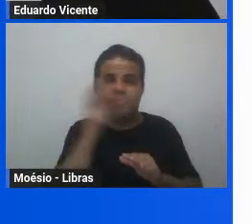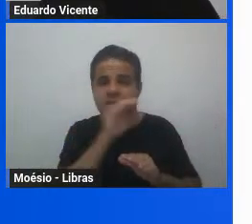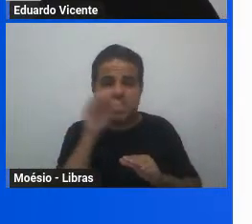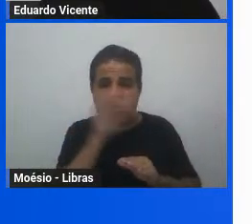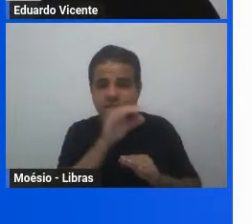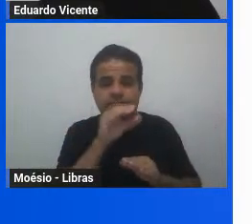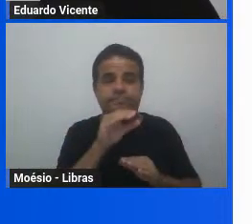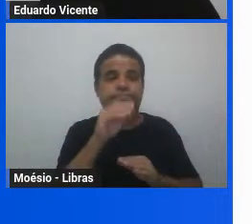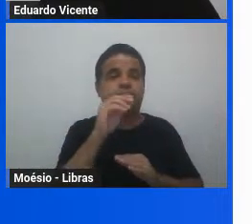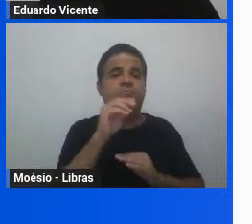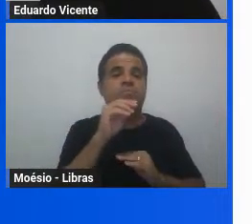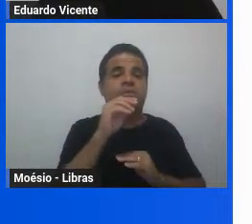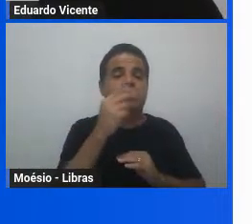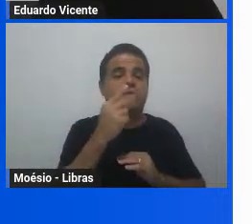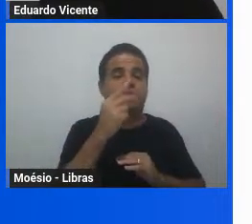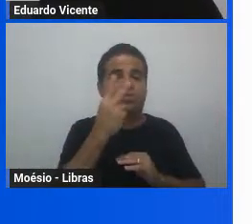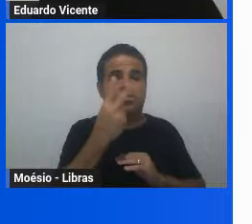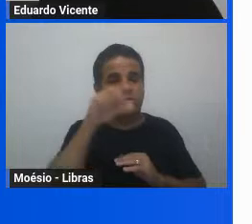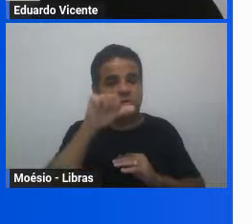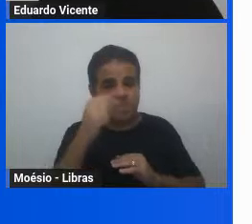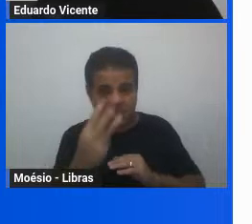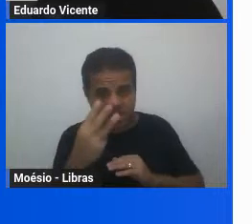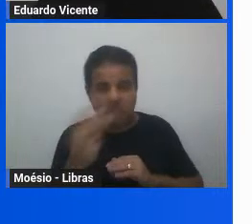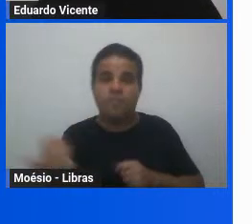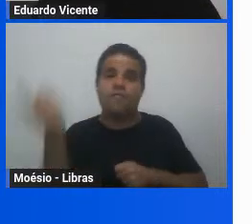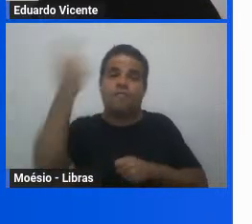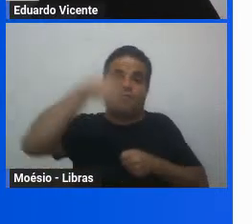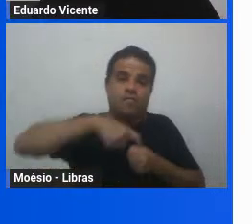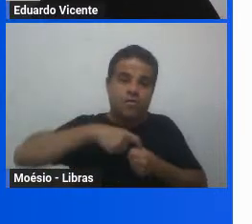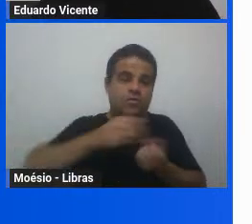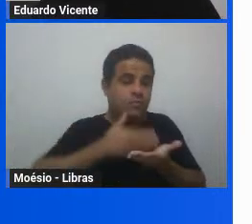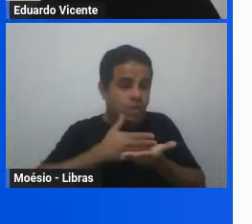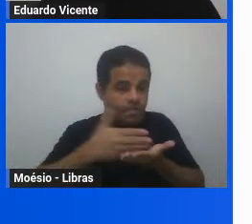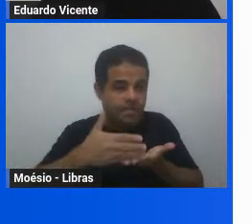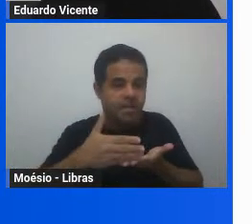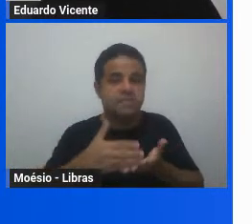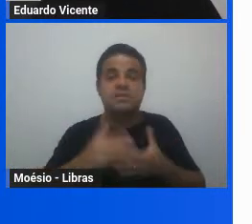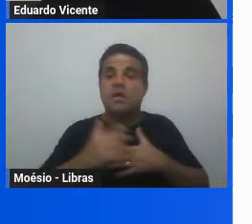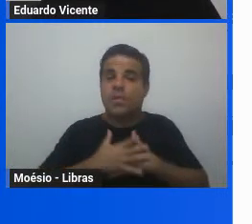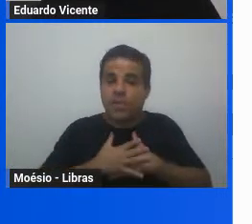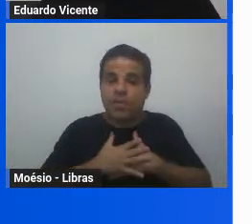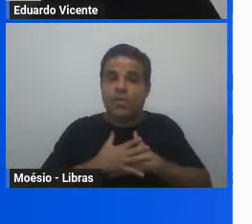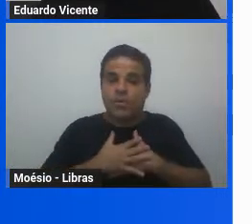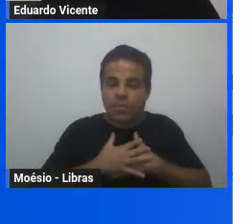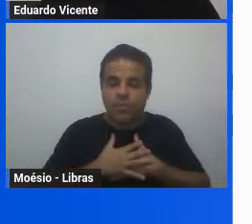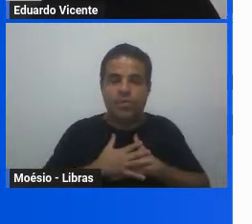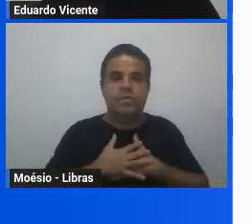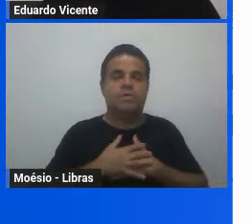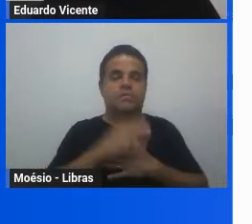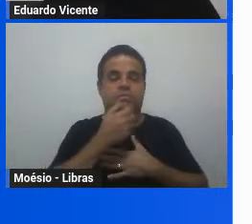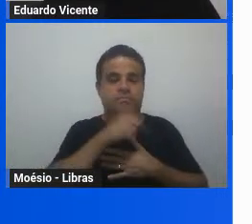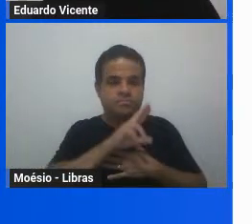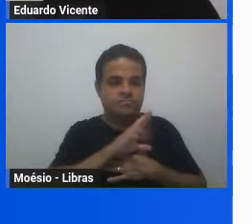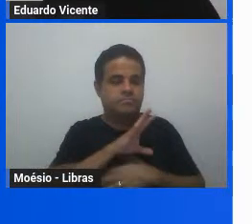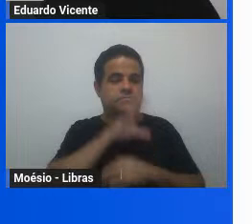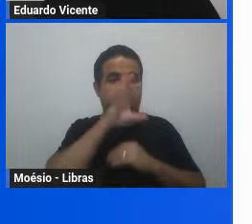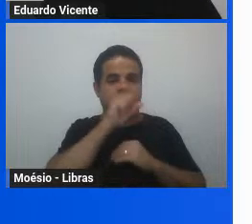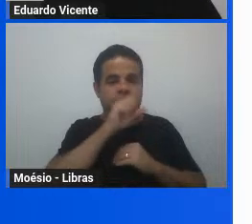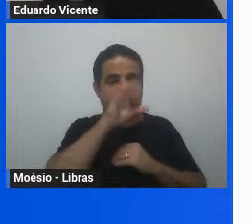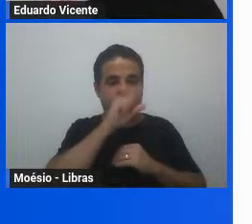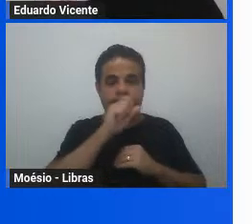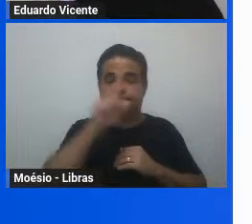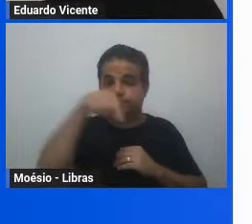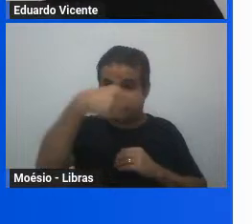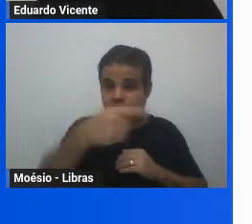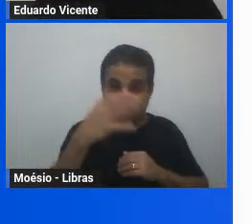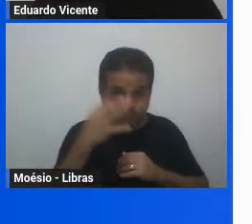192, 193. Volto e inicio a reanimação cardiorrespiratória. E, na presença